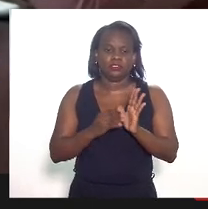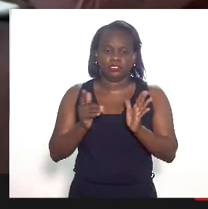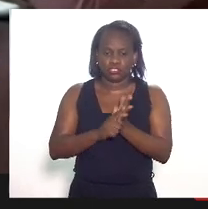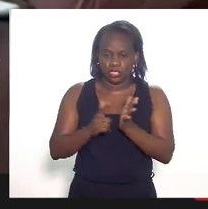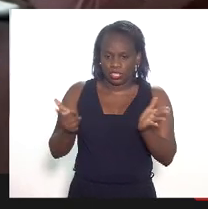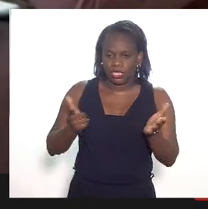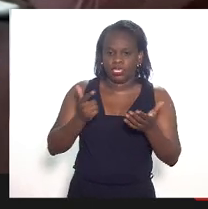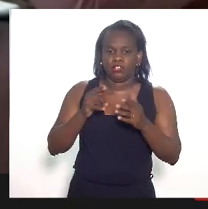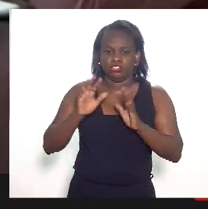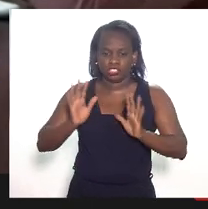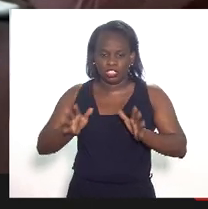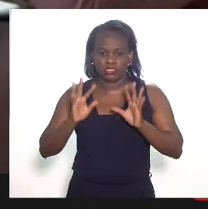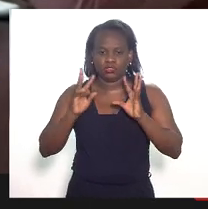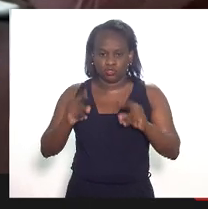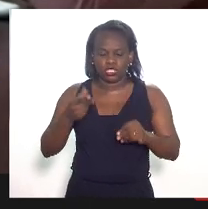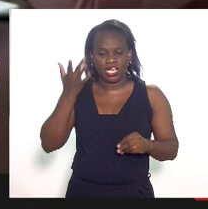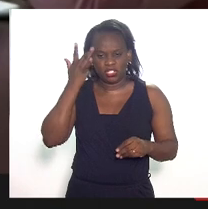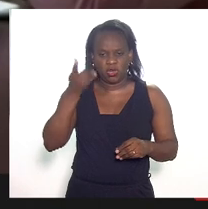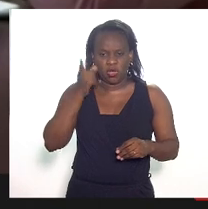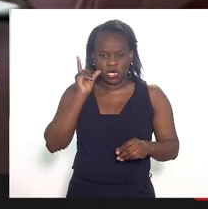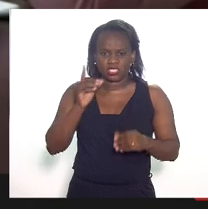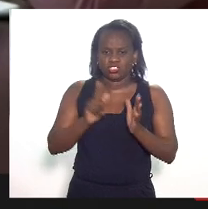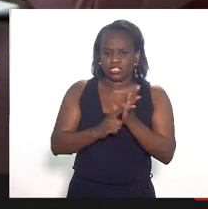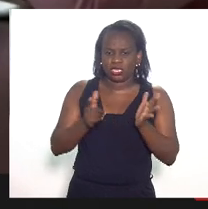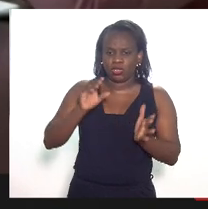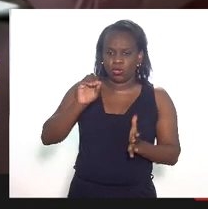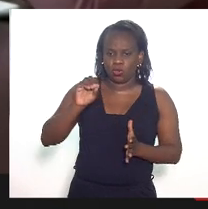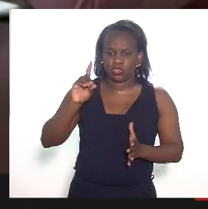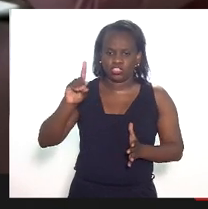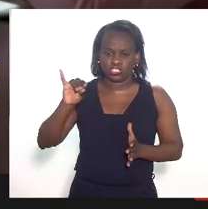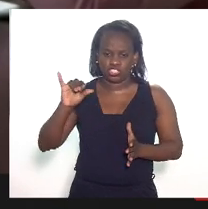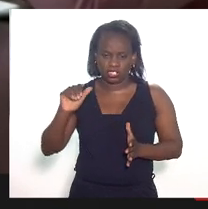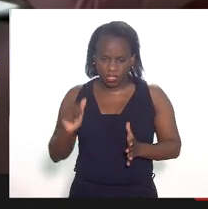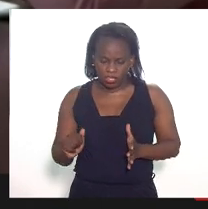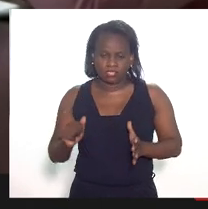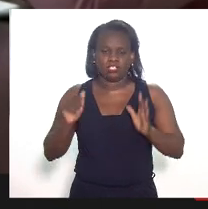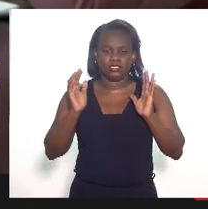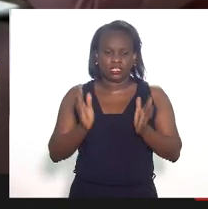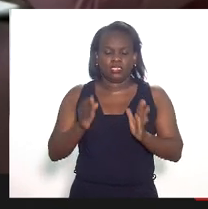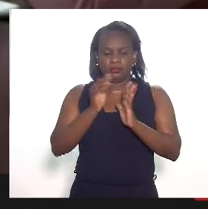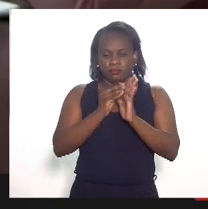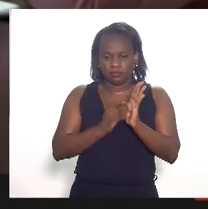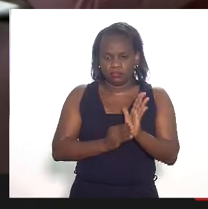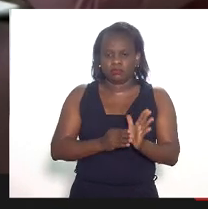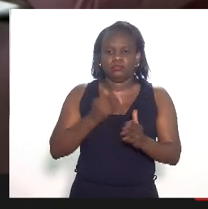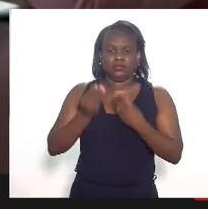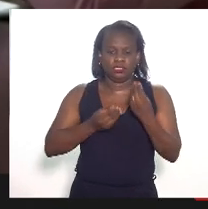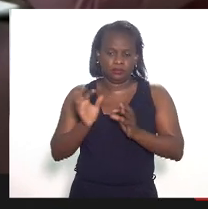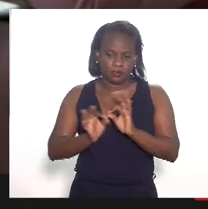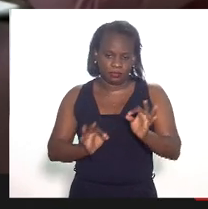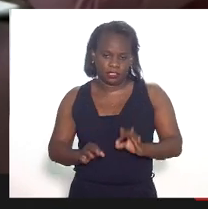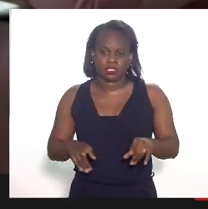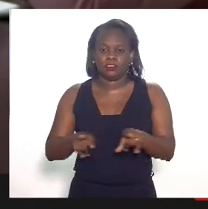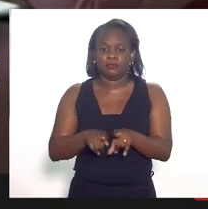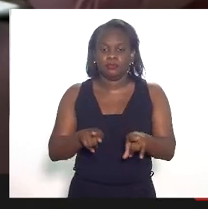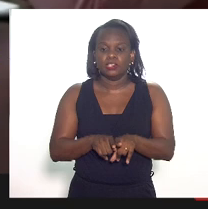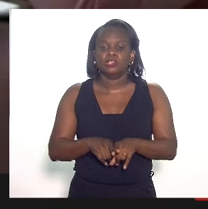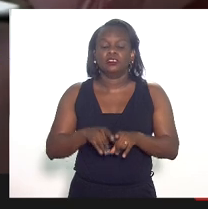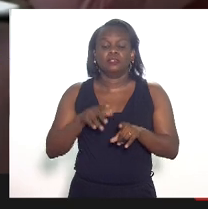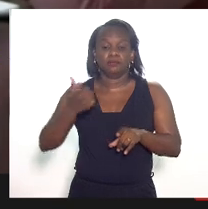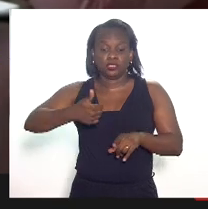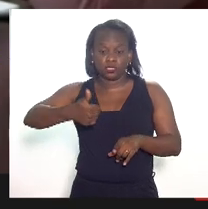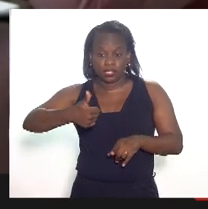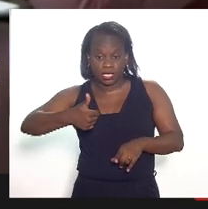jornais, acho que foi publicada ontem no jornal O Dia, esse processo, e ele está com